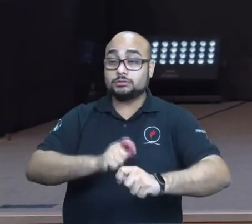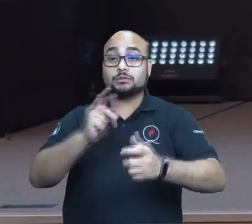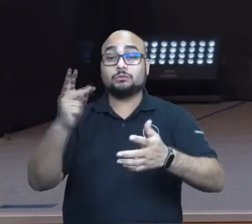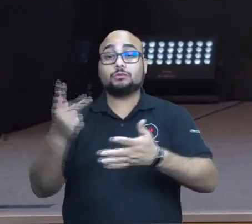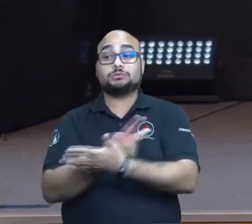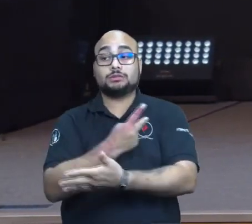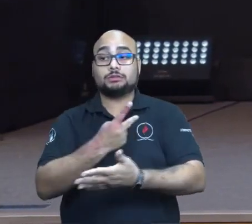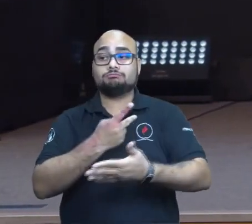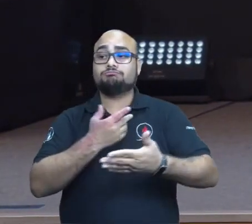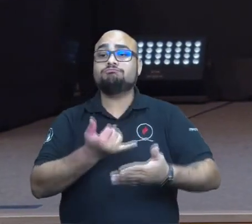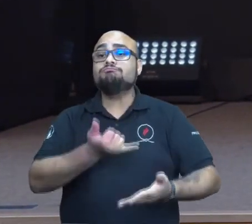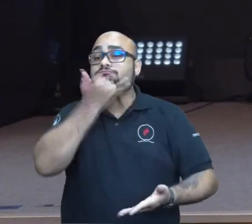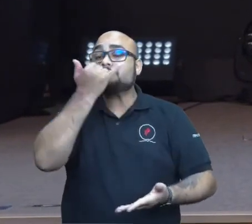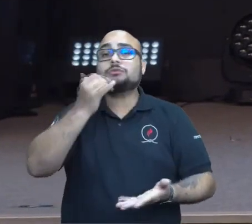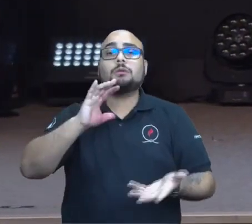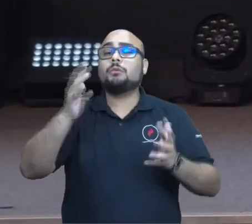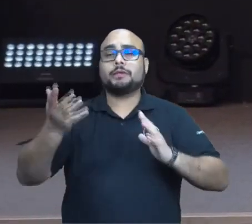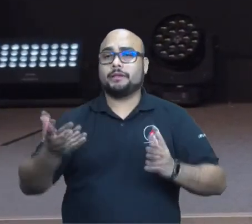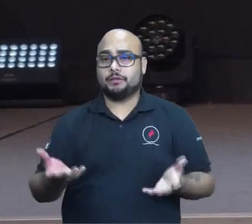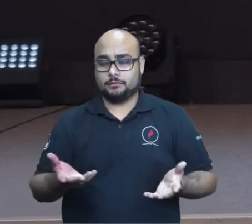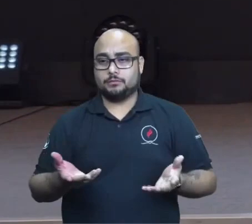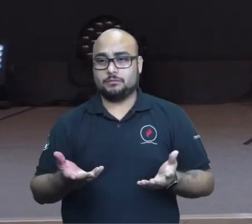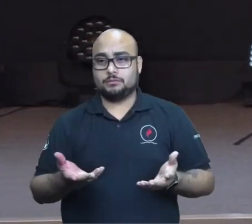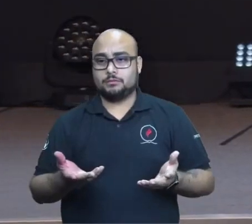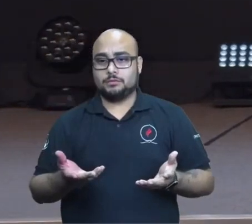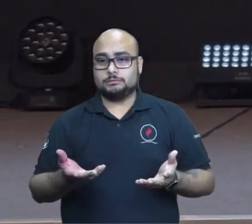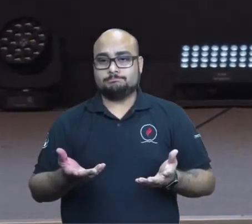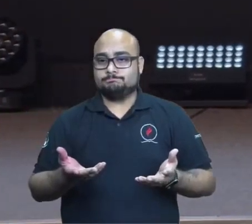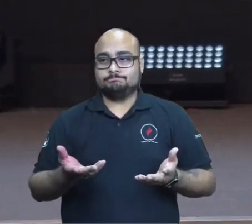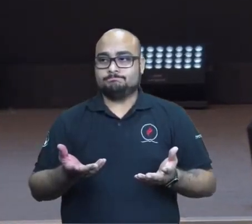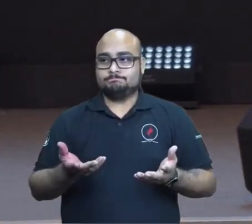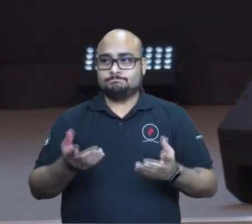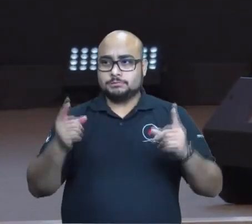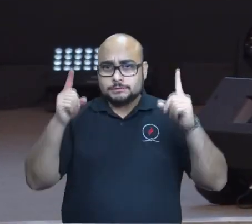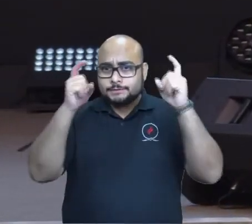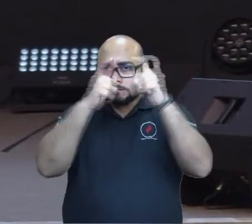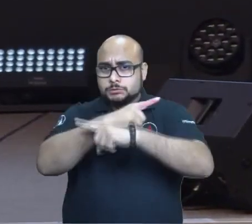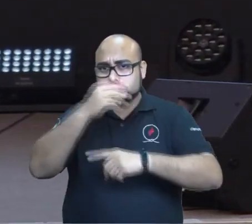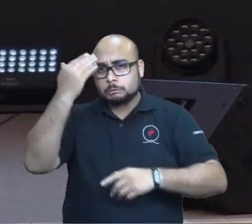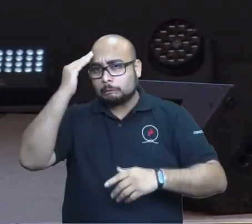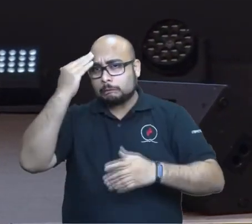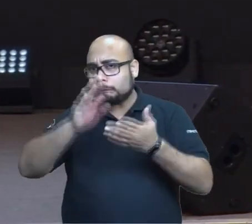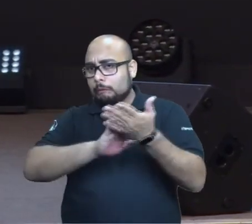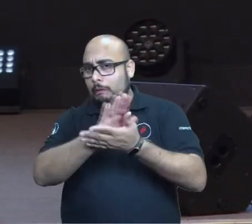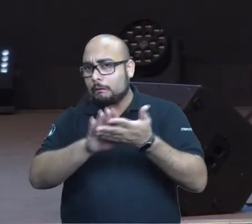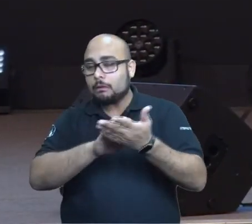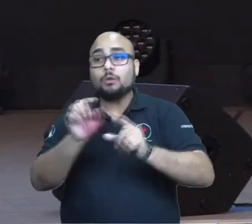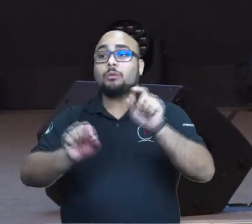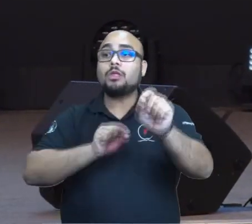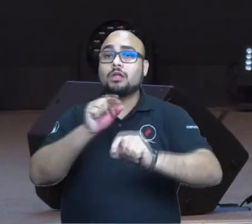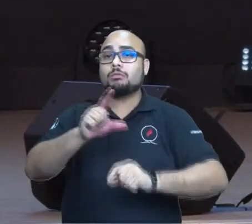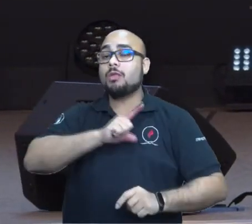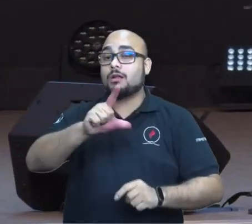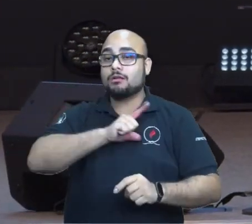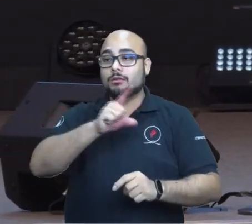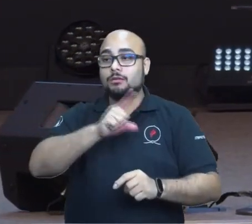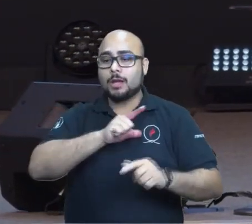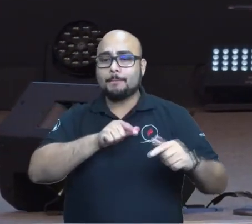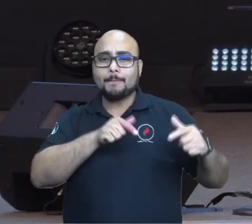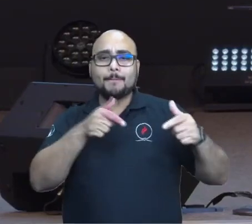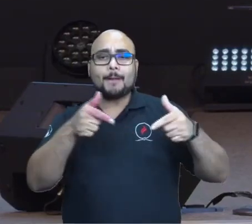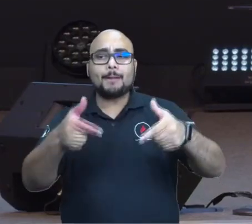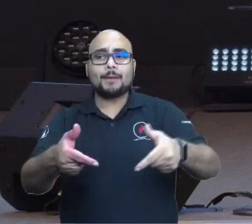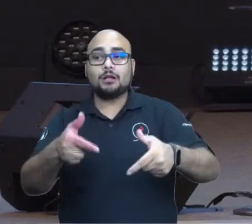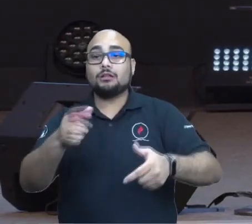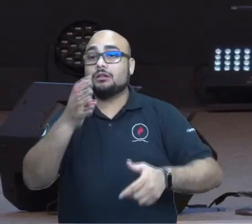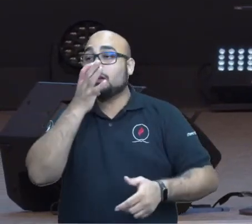acontecerem e não é difícil entender porque porque existe uma movimentação continua intensa